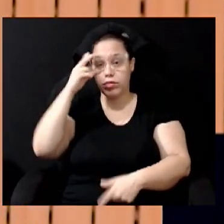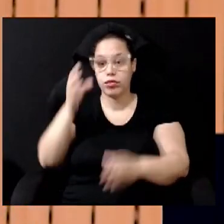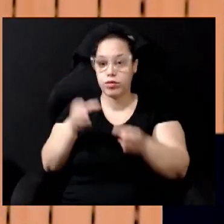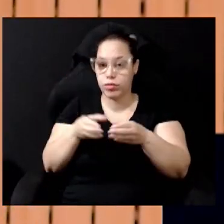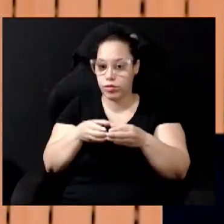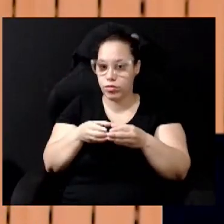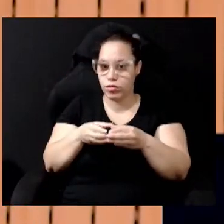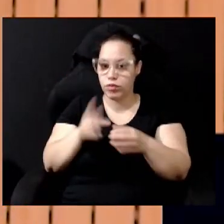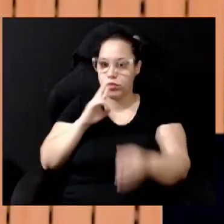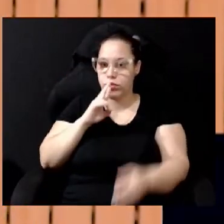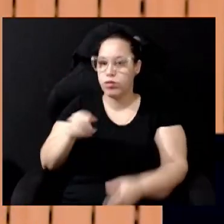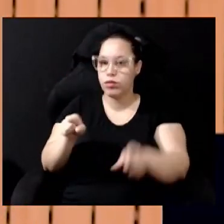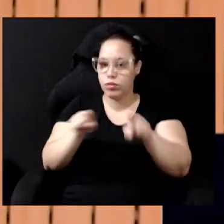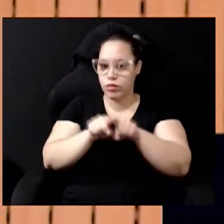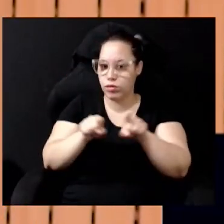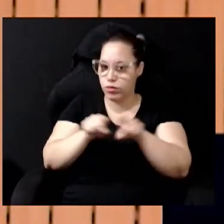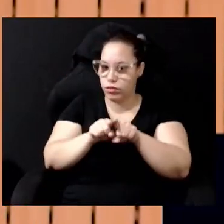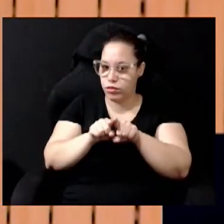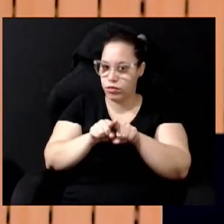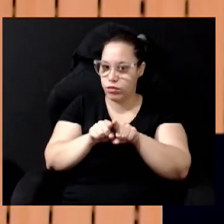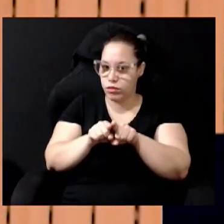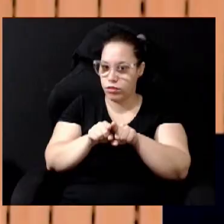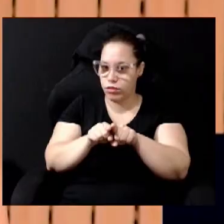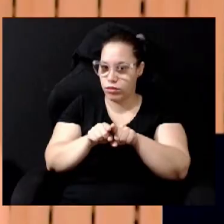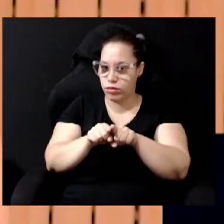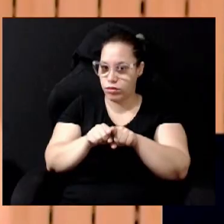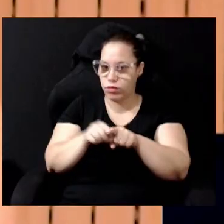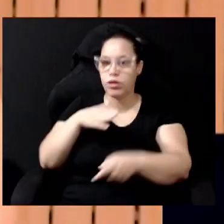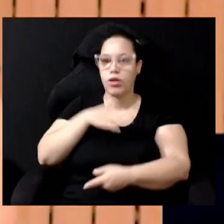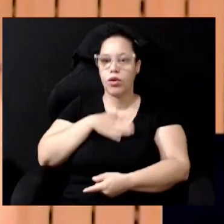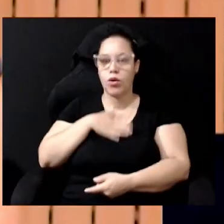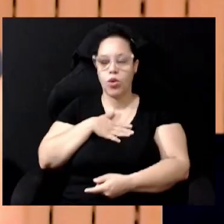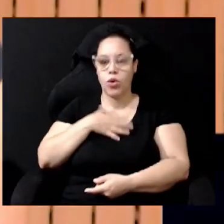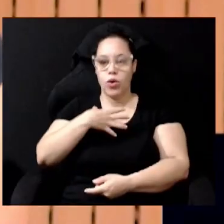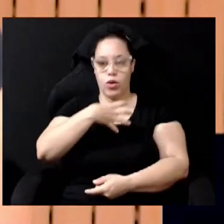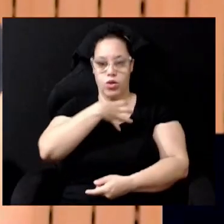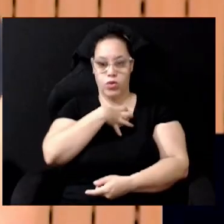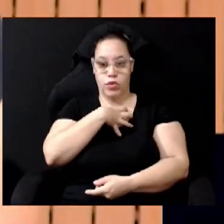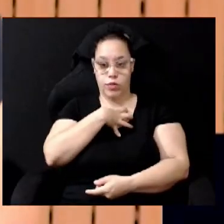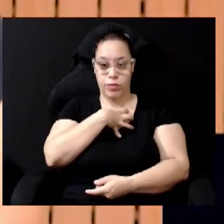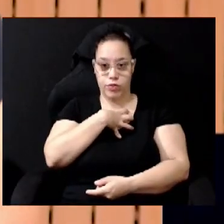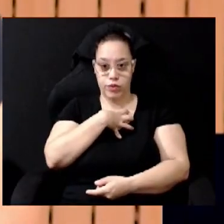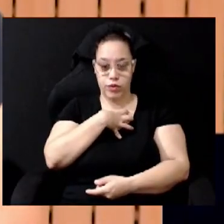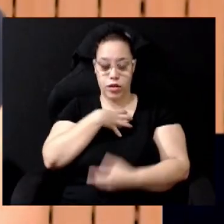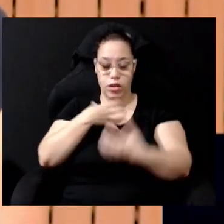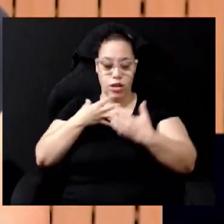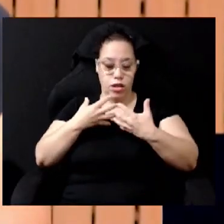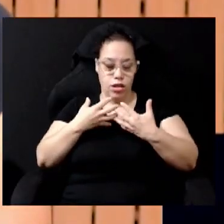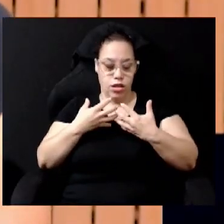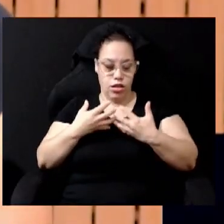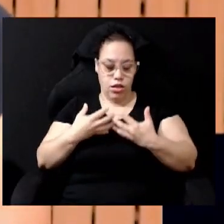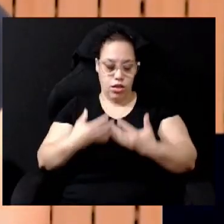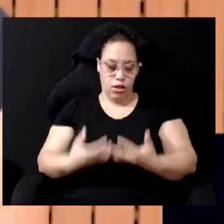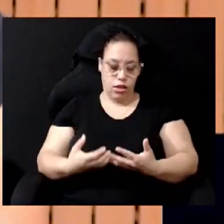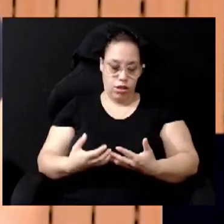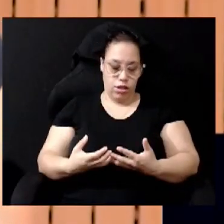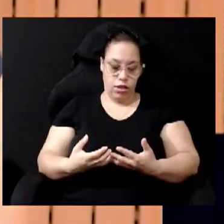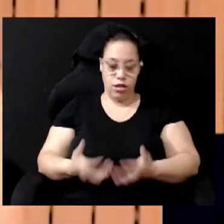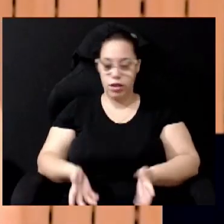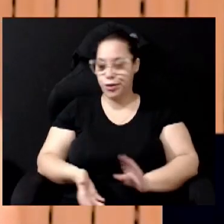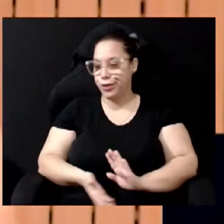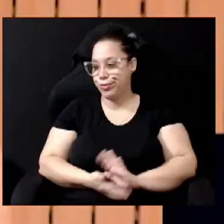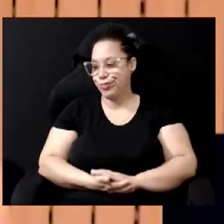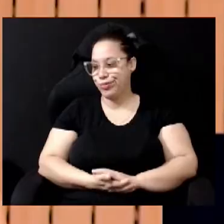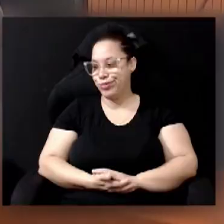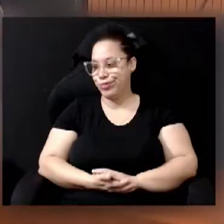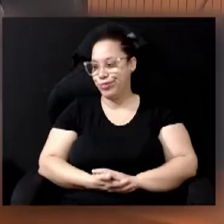respeito também e para mim é um sintoma da situação da exaustão na qual a classe trabalhadora